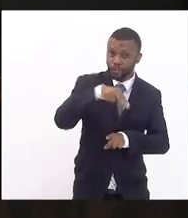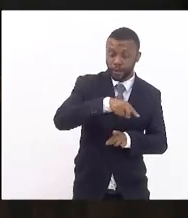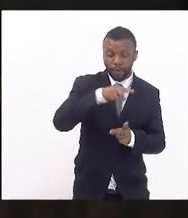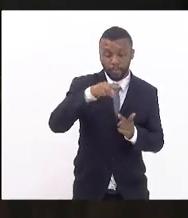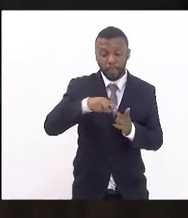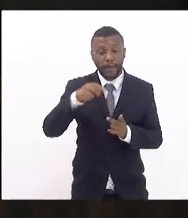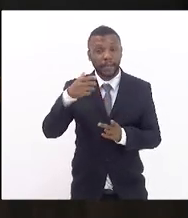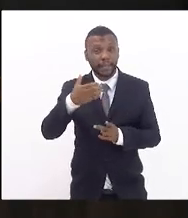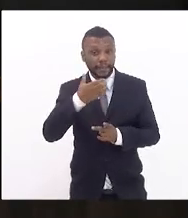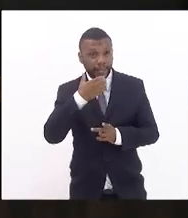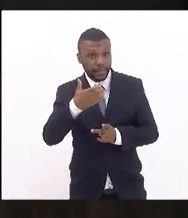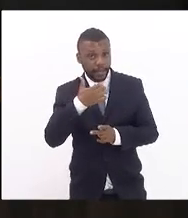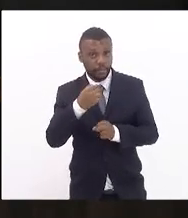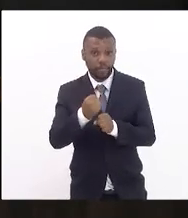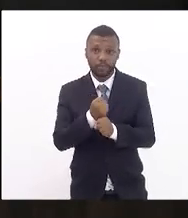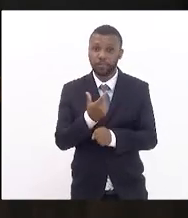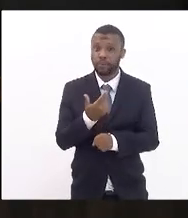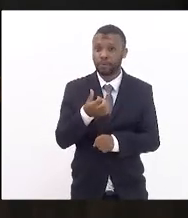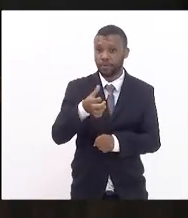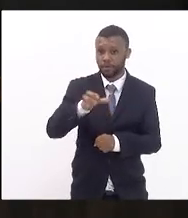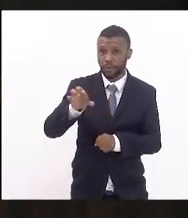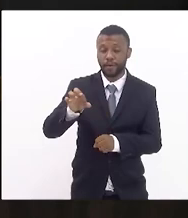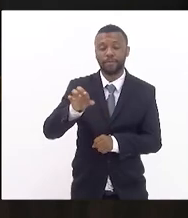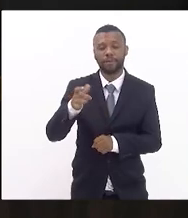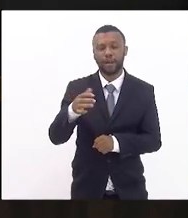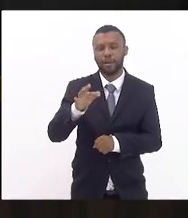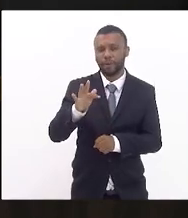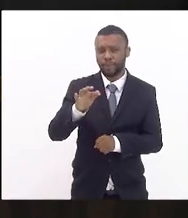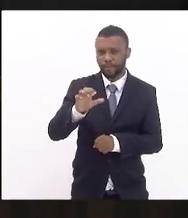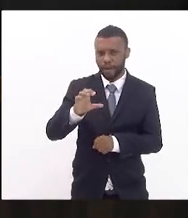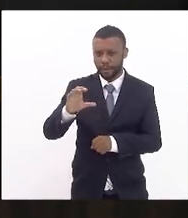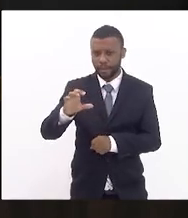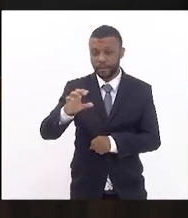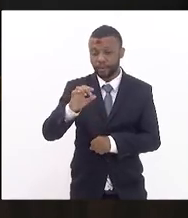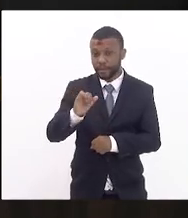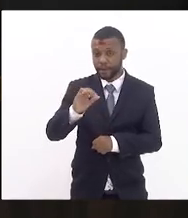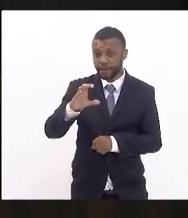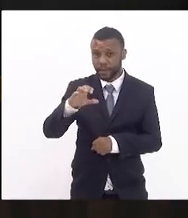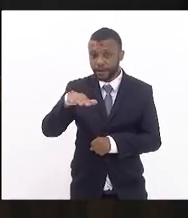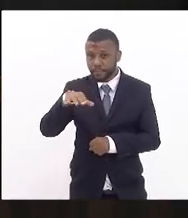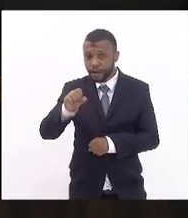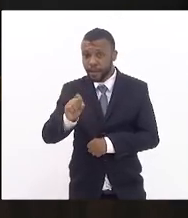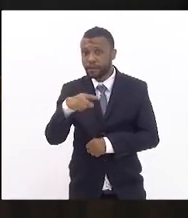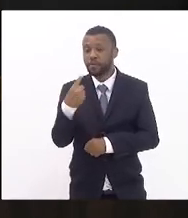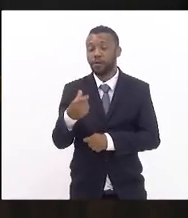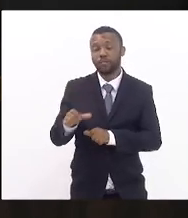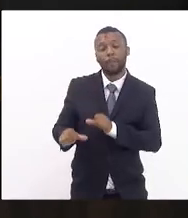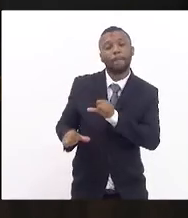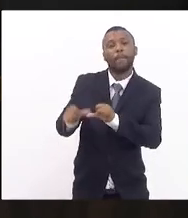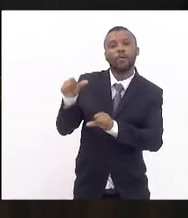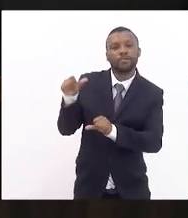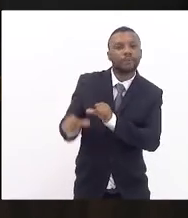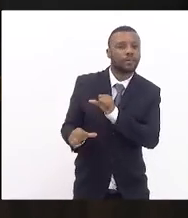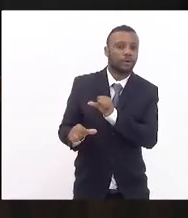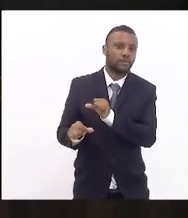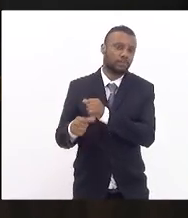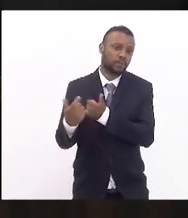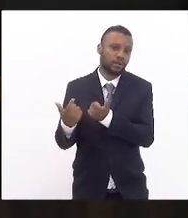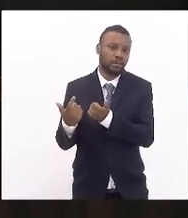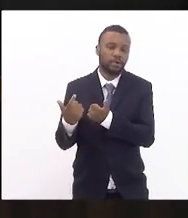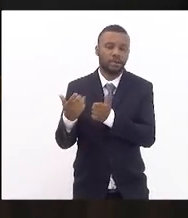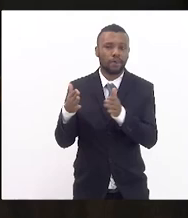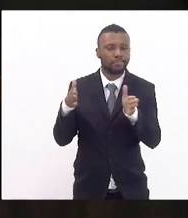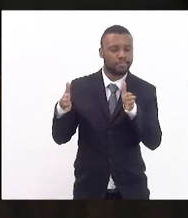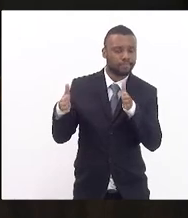19, na lei do FECP e do ICMS, quando nós modificamos, e a noventena não deixou